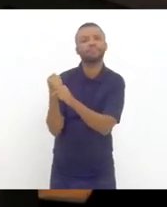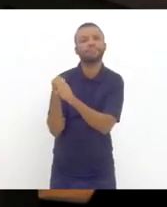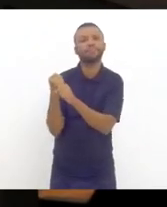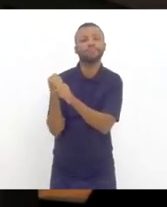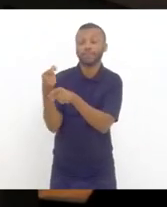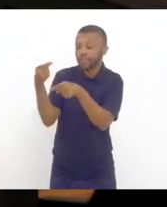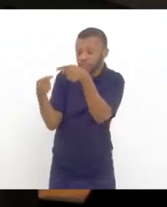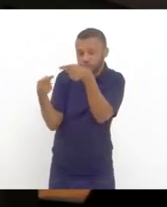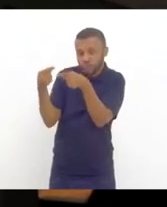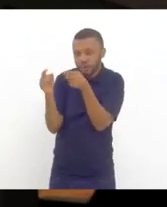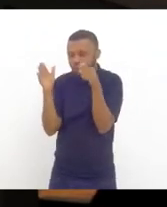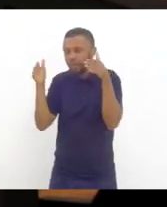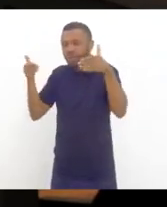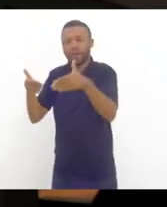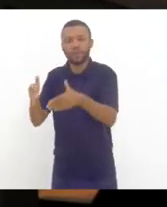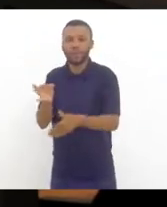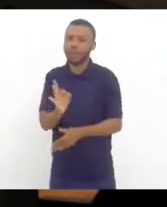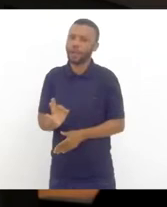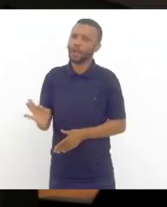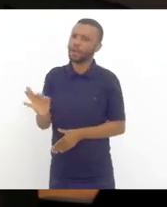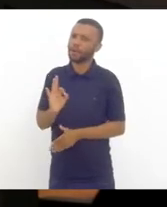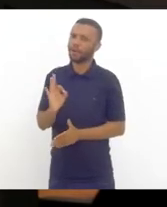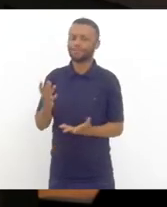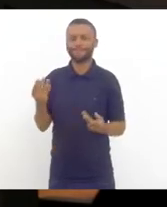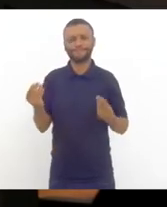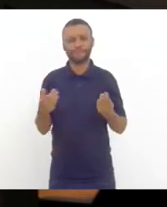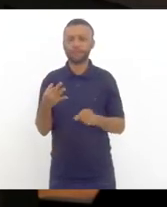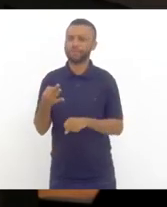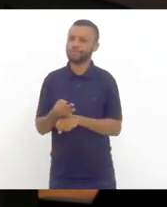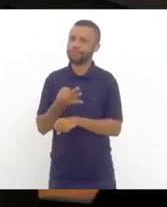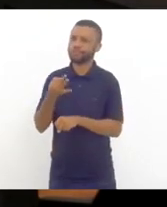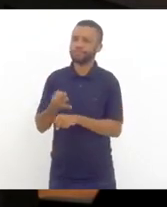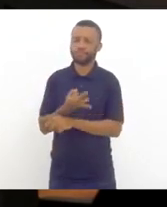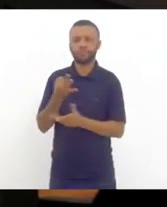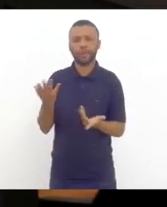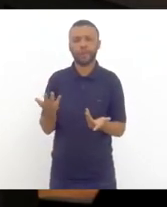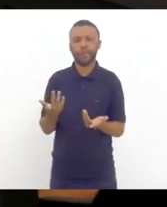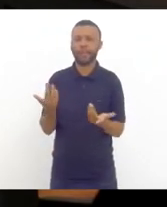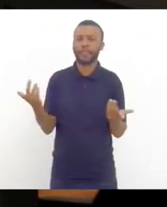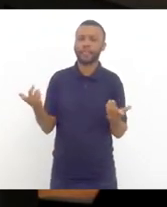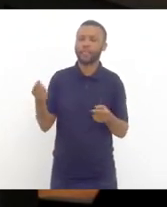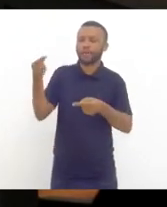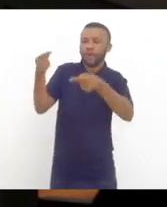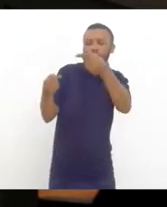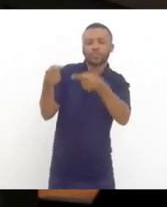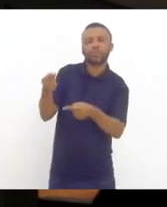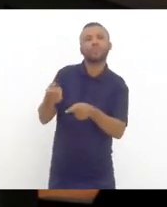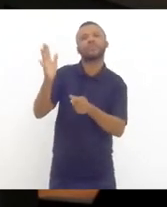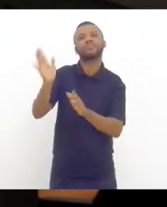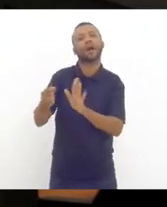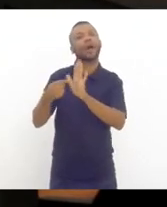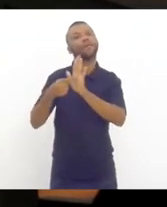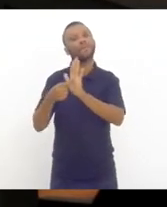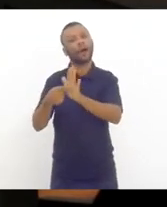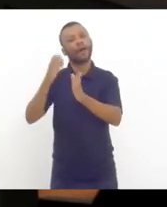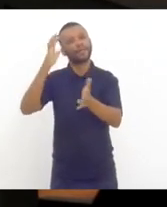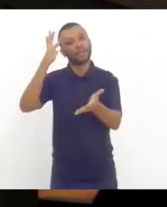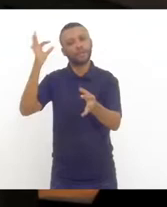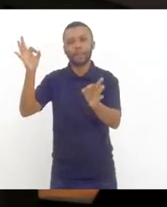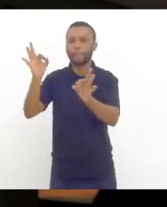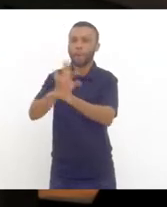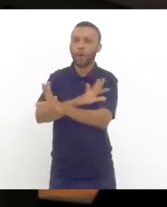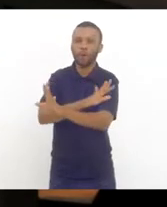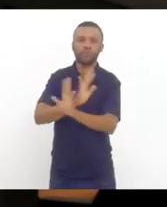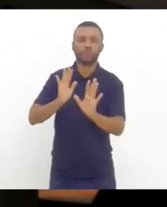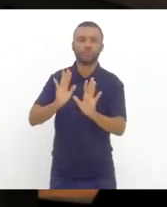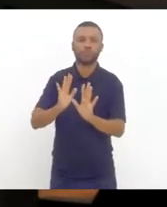sendo colocada aqui chega a ser postergar uma discussão que já foi colocada, já foi decidida, e que